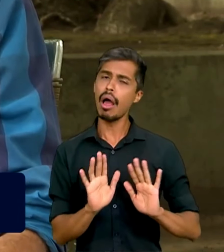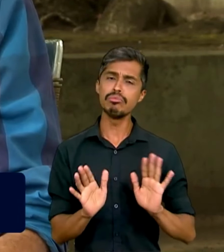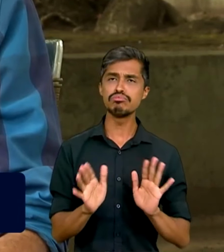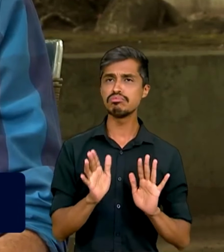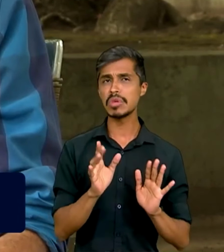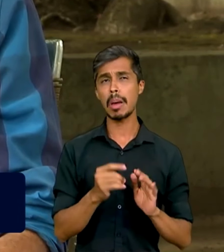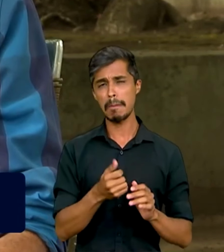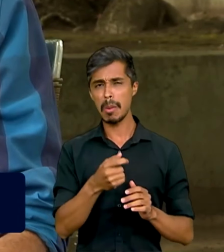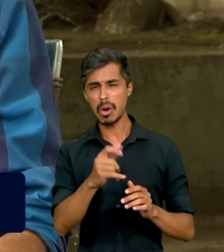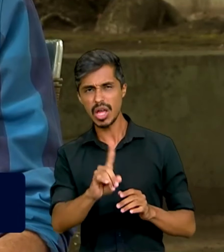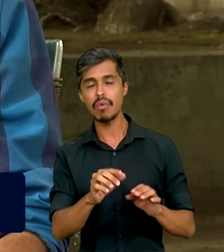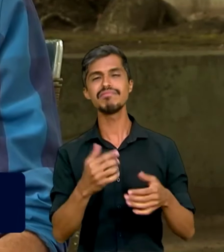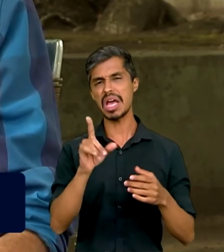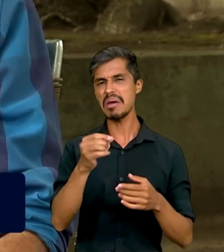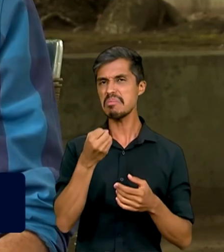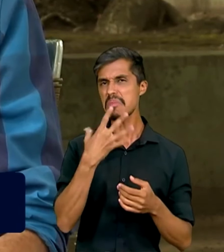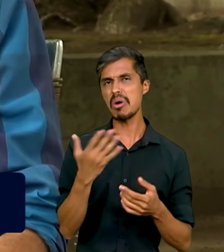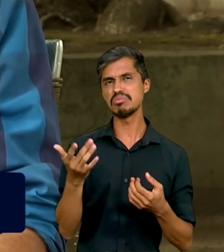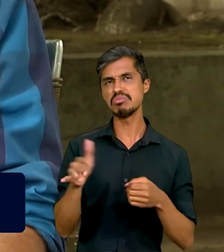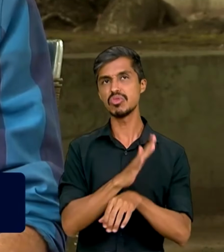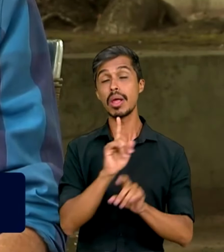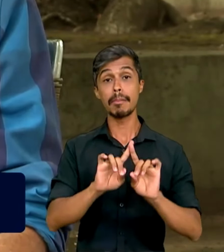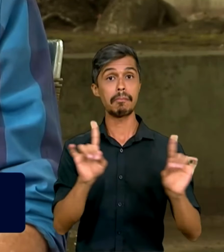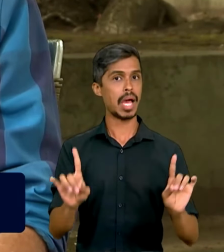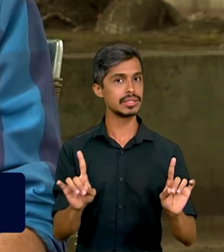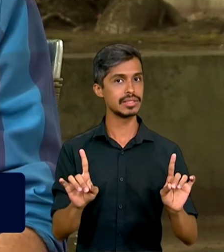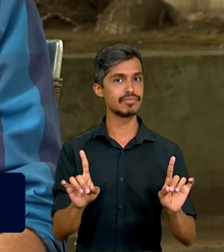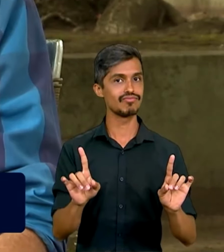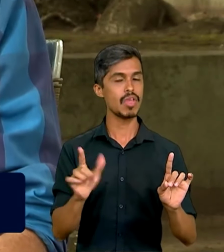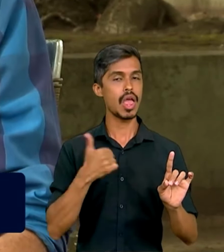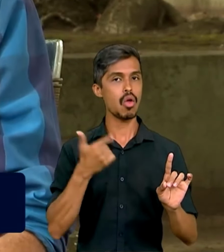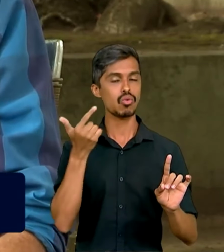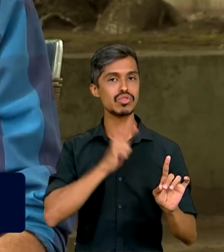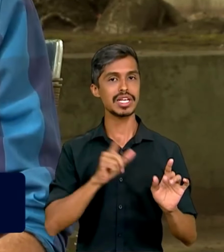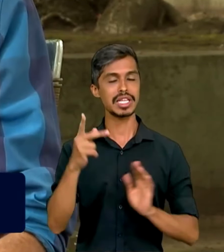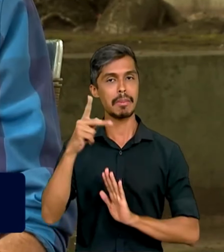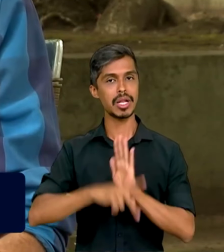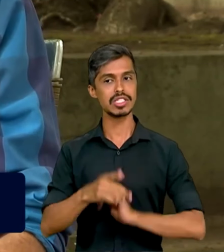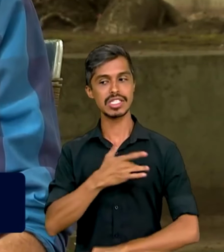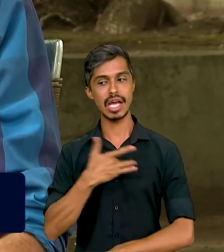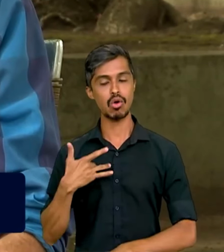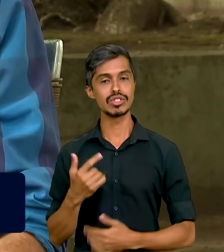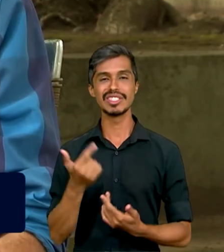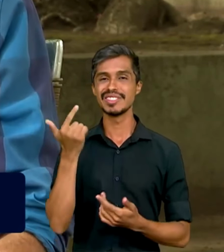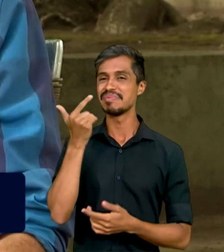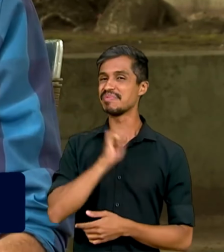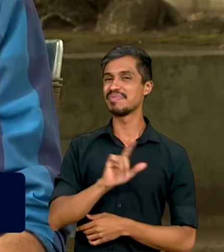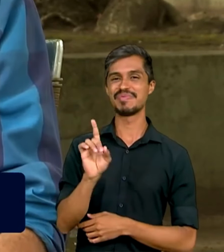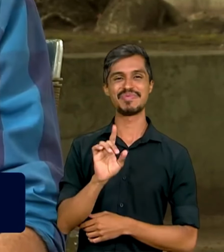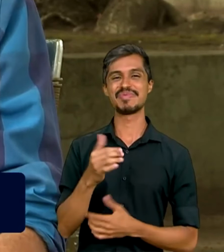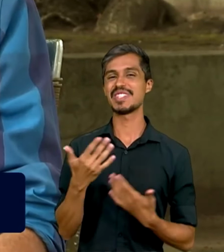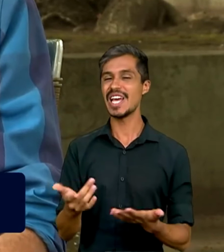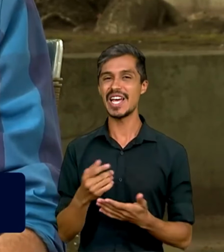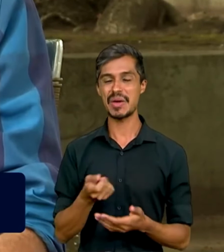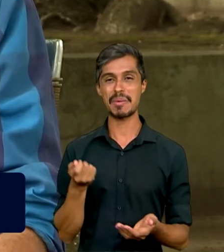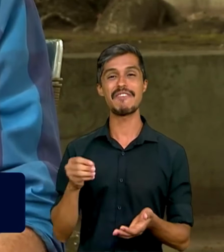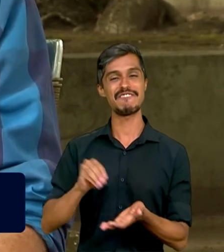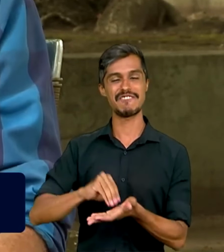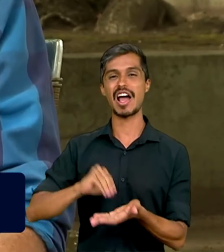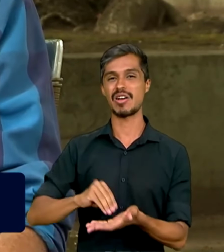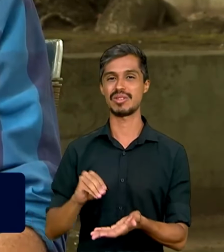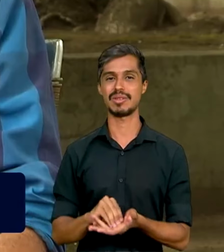não é muito pouco, é um salário razoável, tá? Agora, para eu ter plano de saúde já me faz falta. Para eu ter plano de